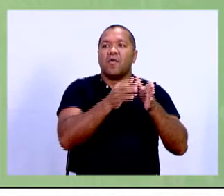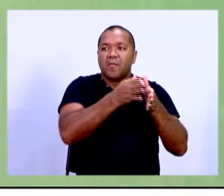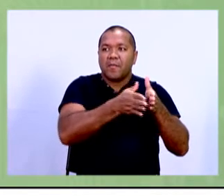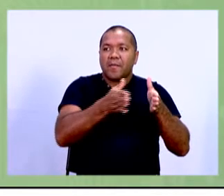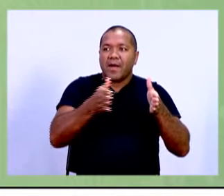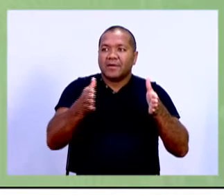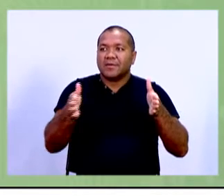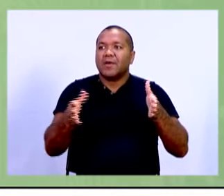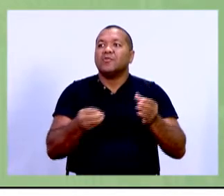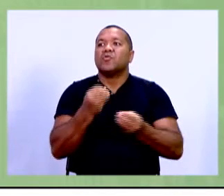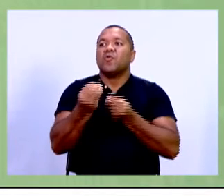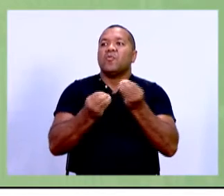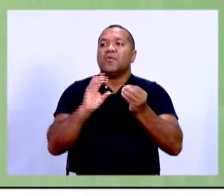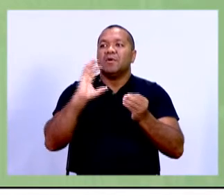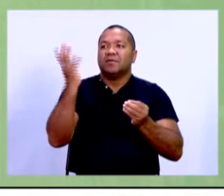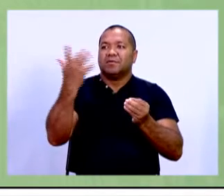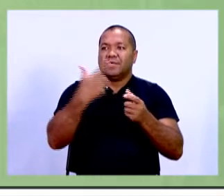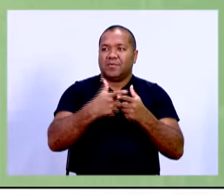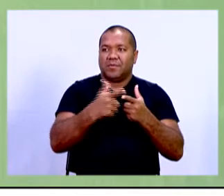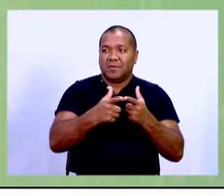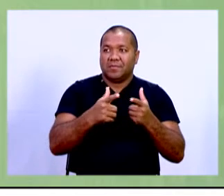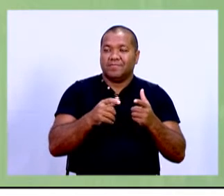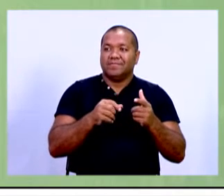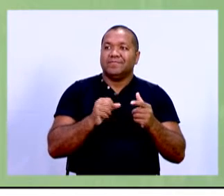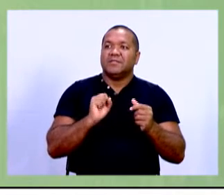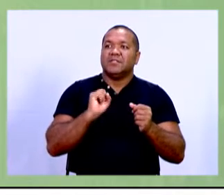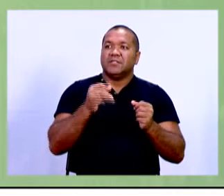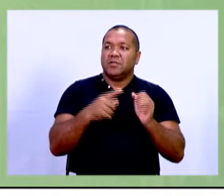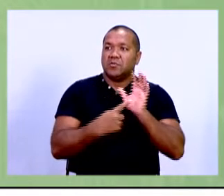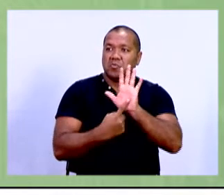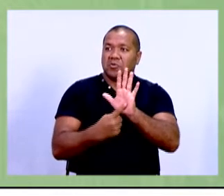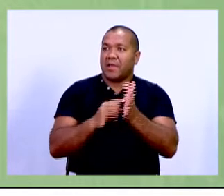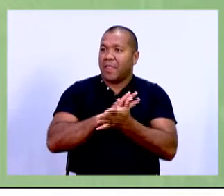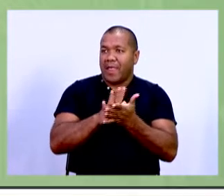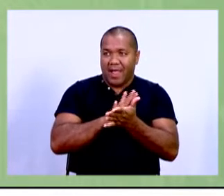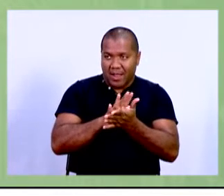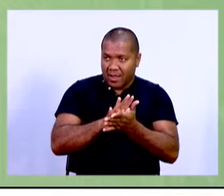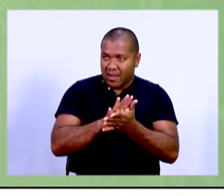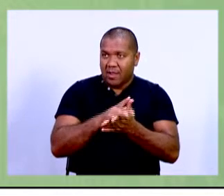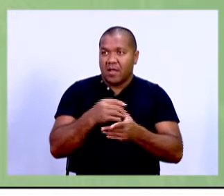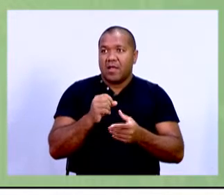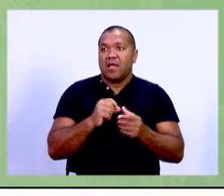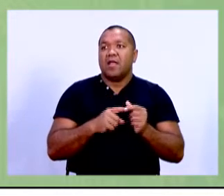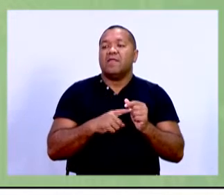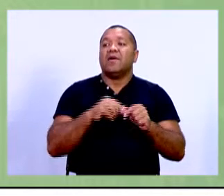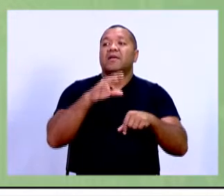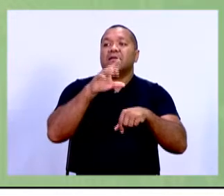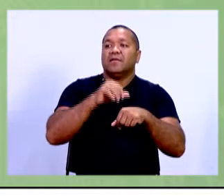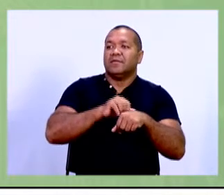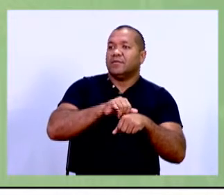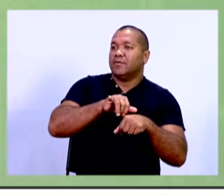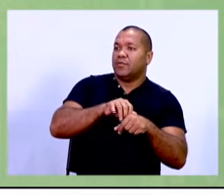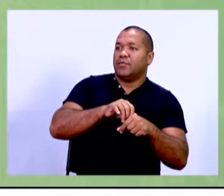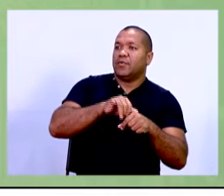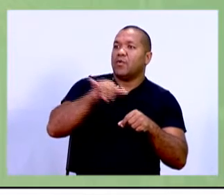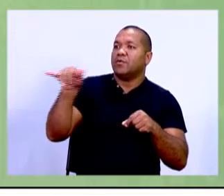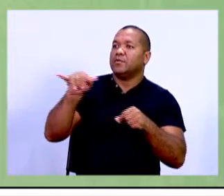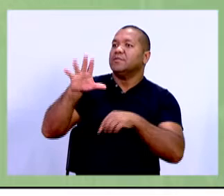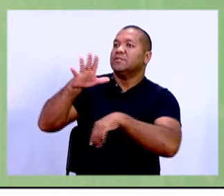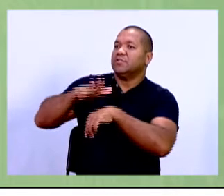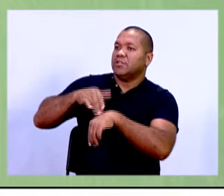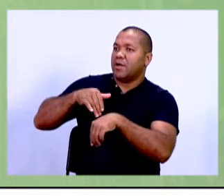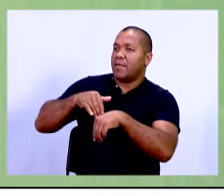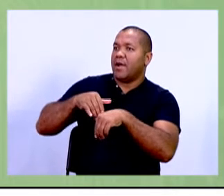passo para o cliente. Se não tiver nada lá, resultado, ele vai abrir o chamado e